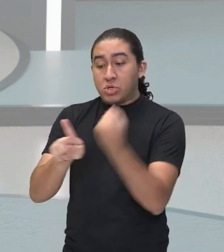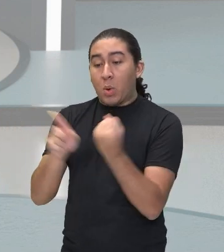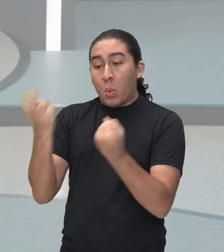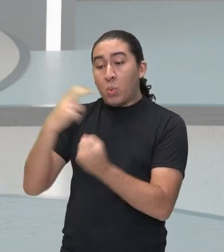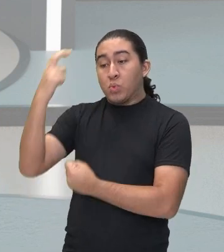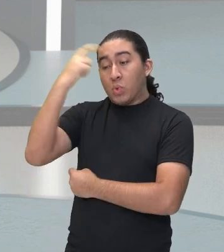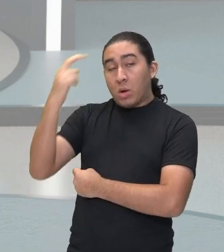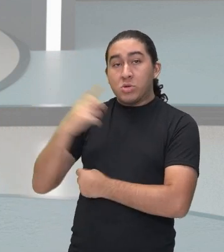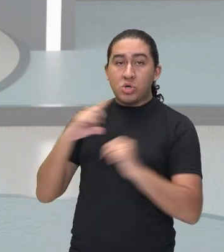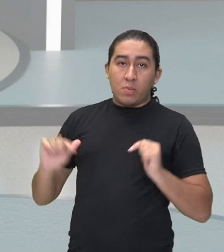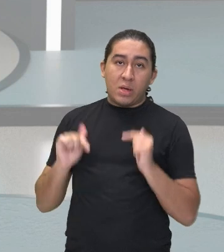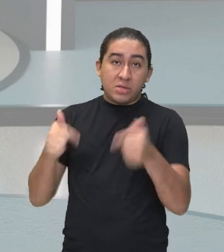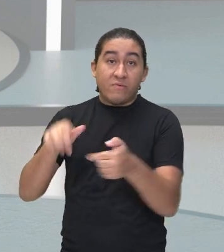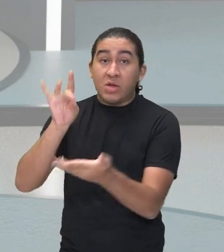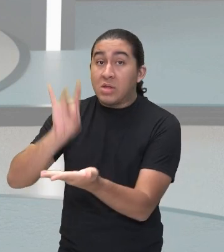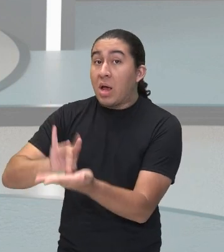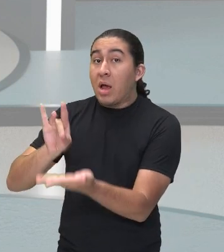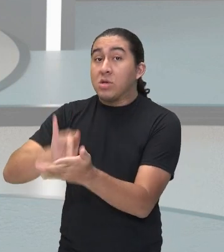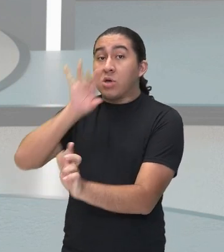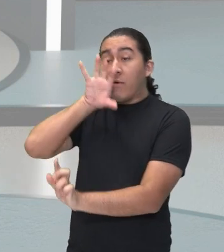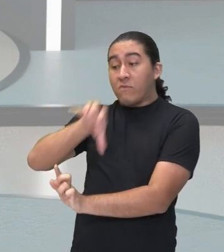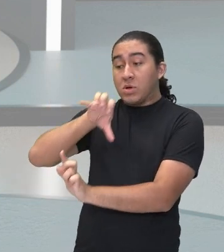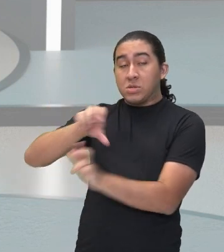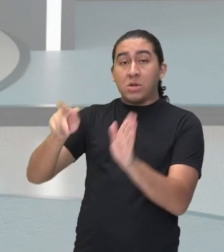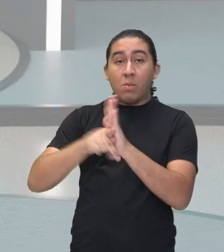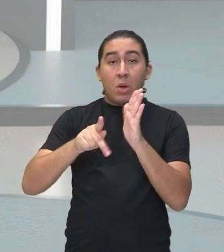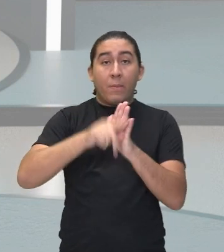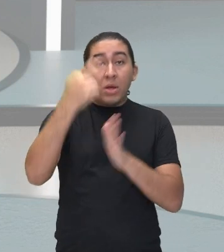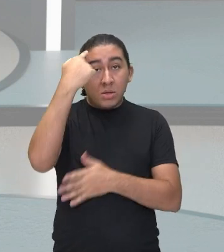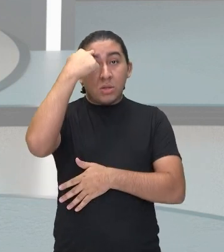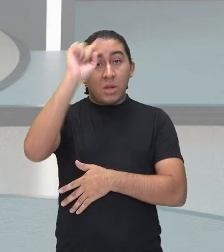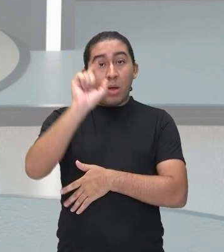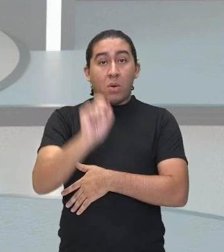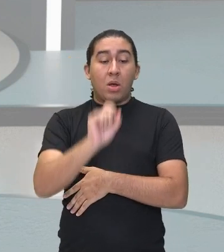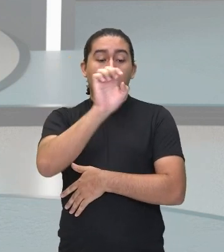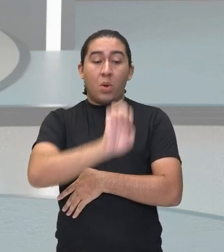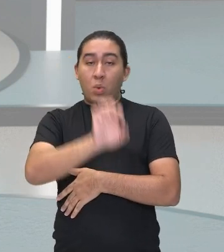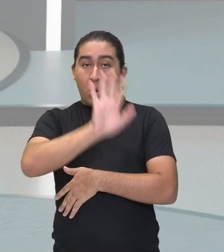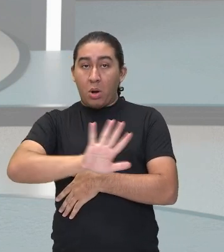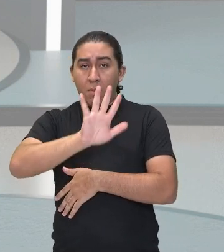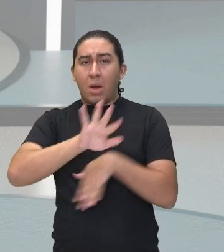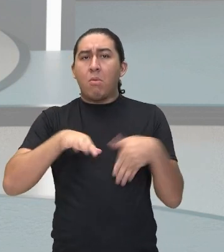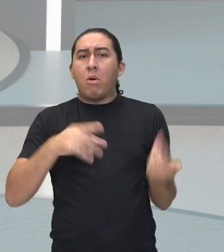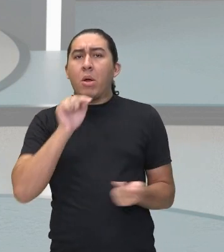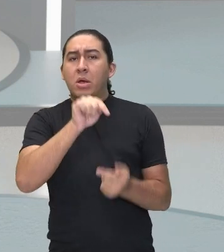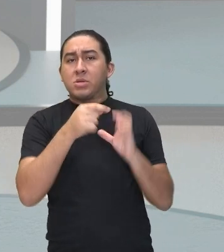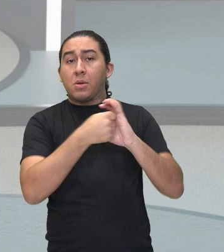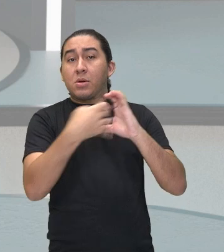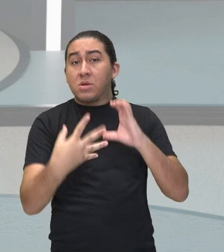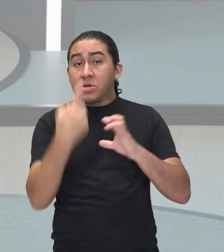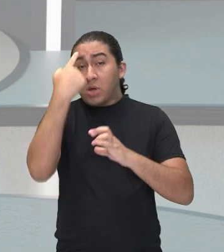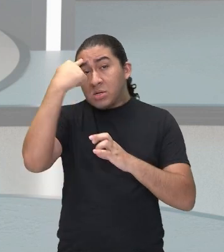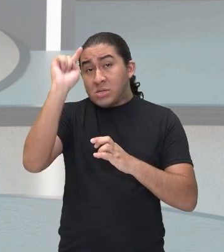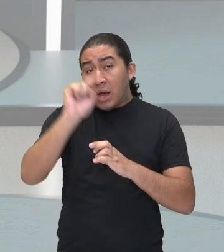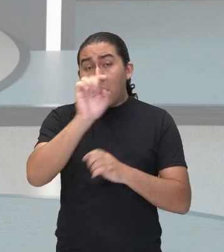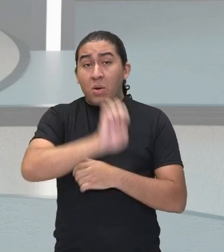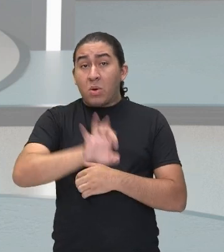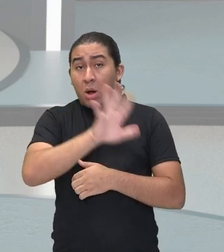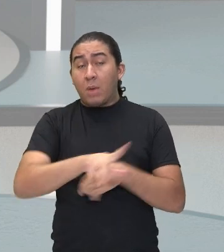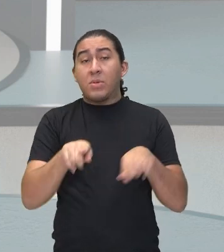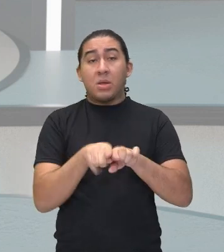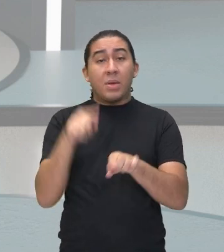ativa, ambas influenciadas pelos ideais europeus. Quais são esses ideais?